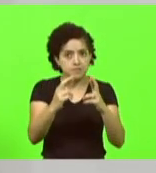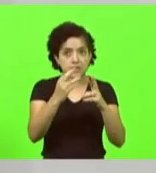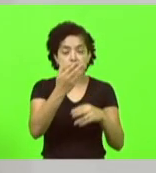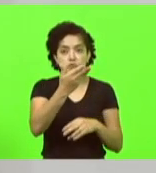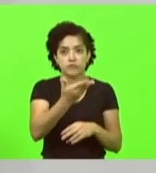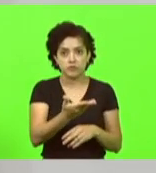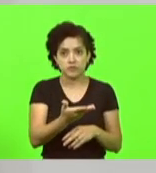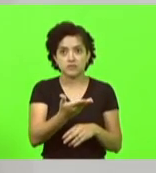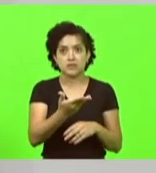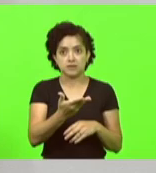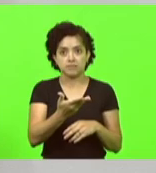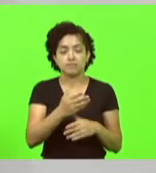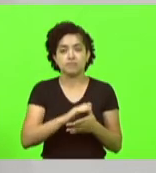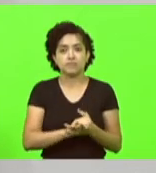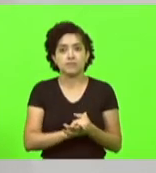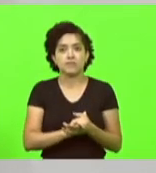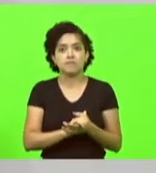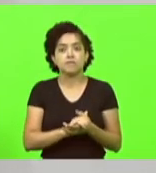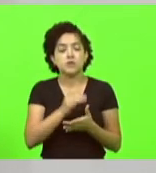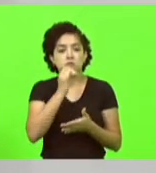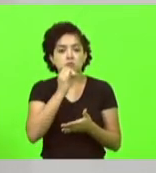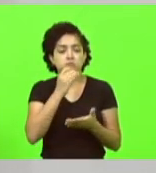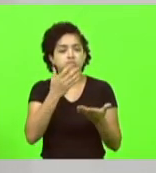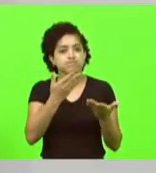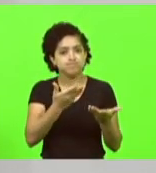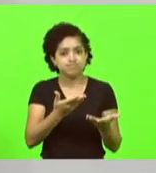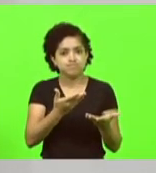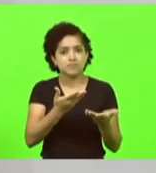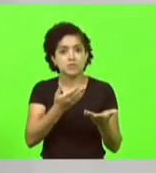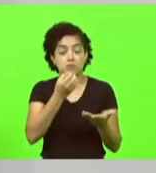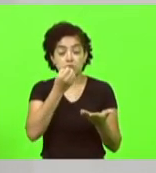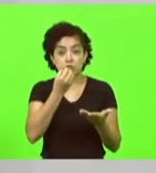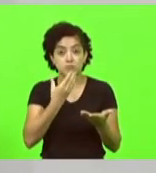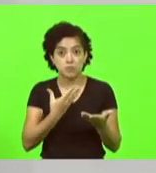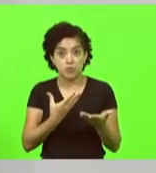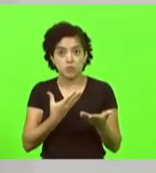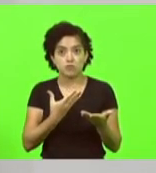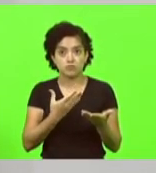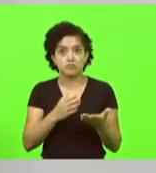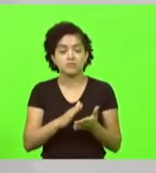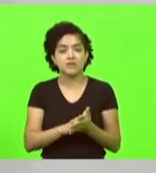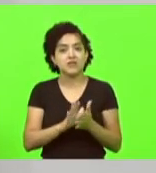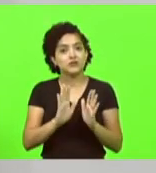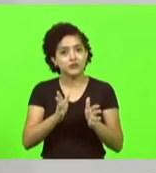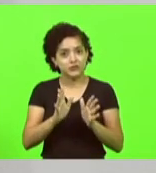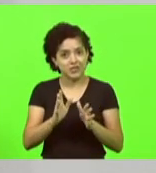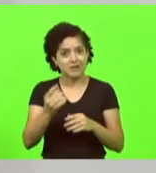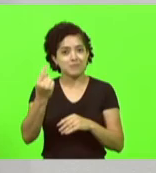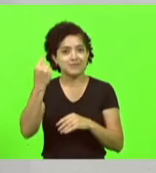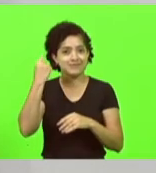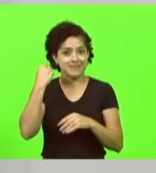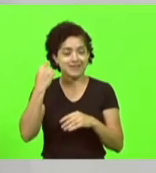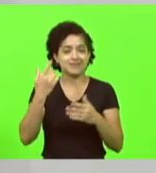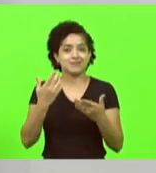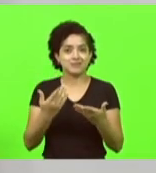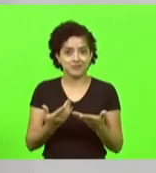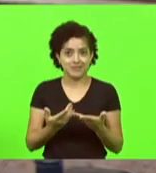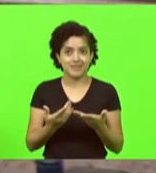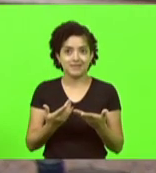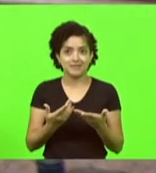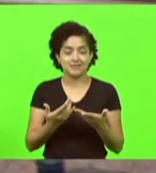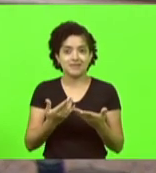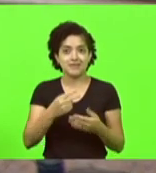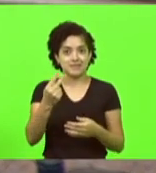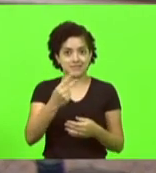dá muitos exemplos aqui. Tive a felicidade de ser seu vice-presidente na Comissão de Justiça e sei do